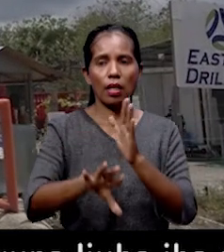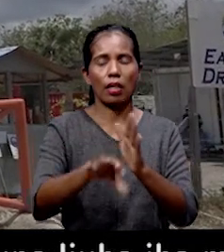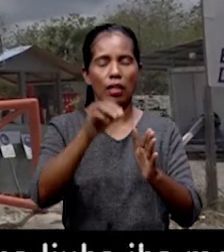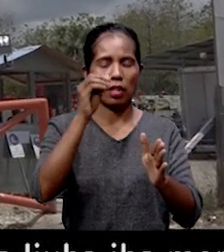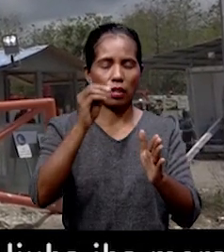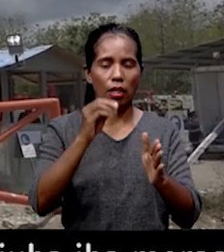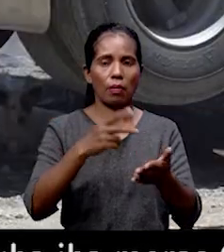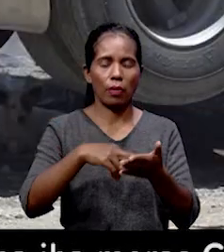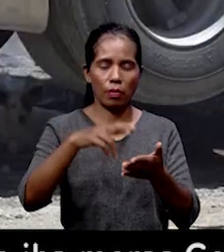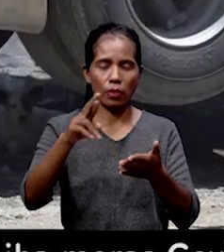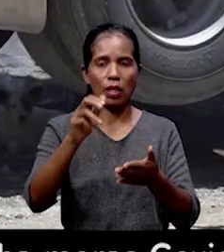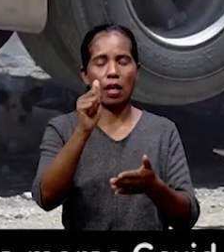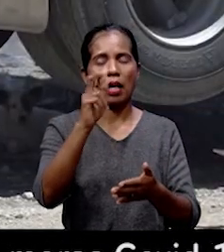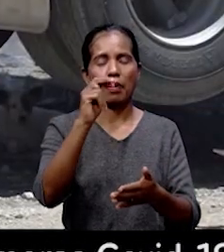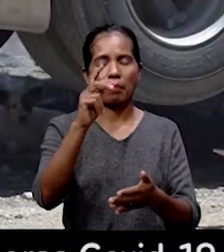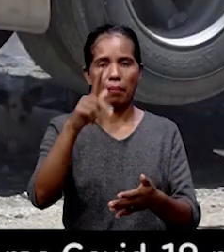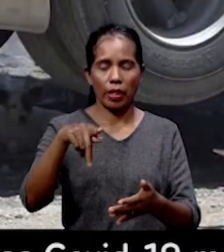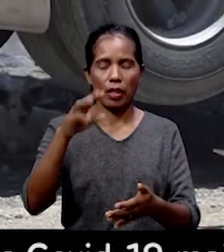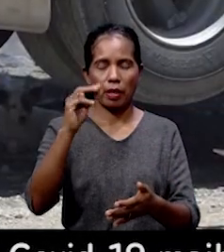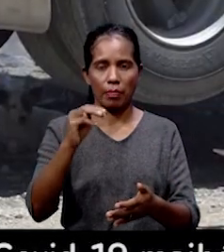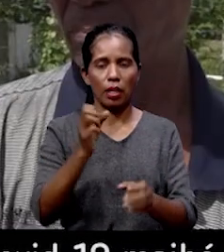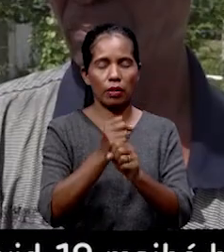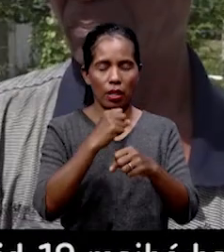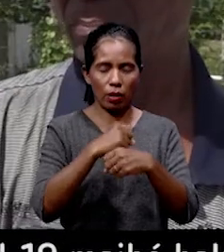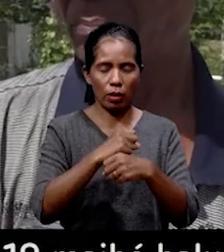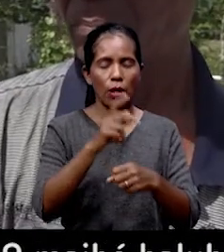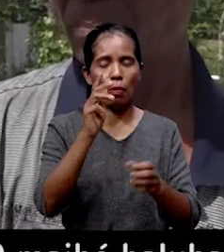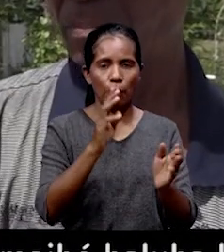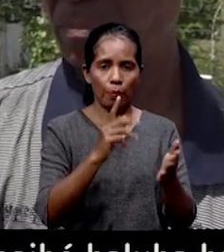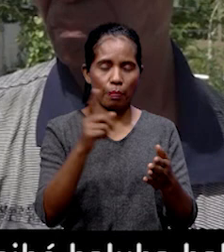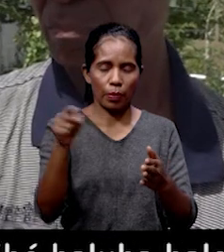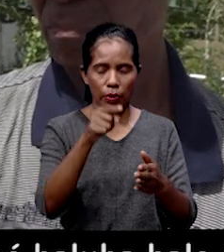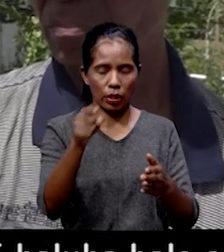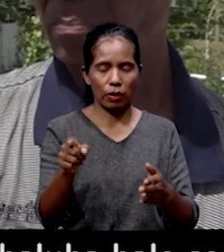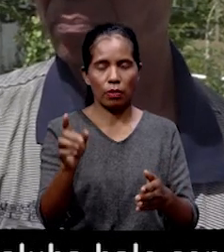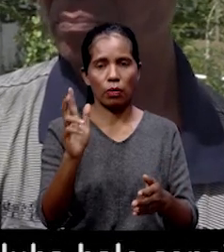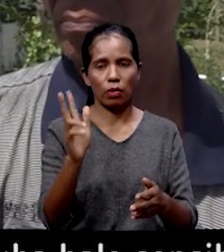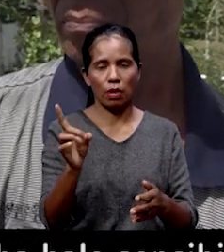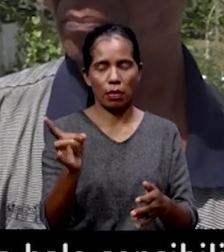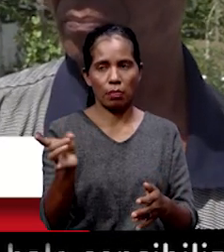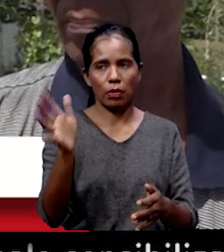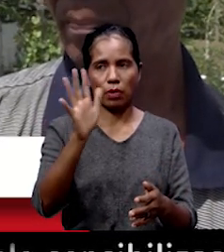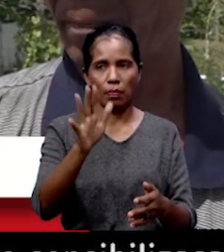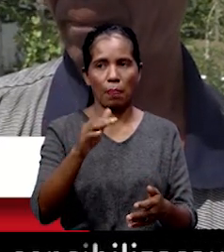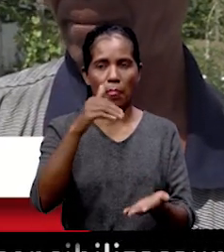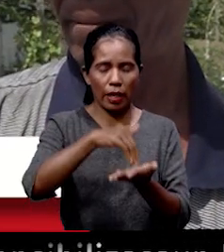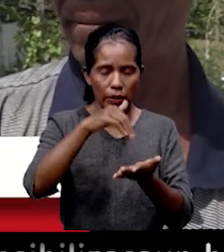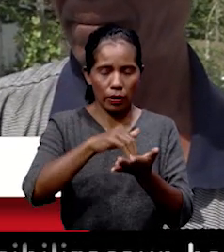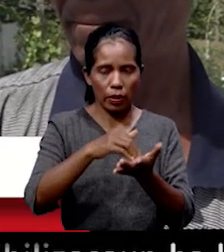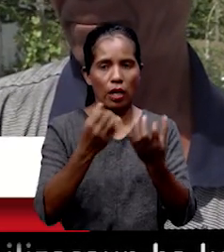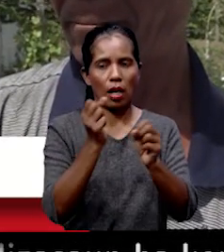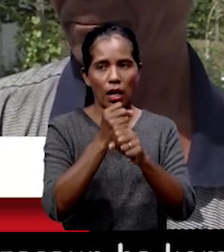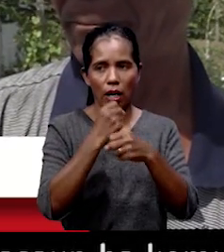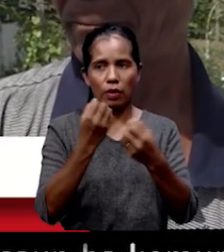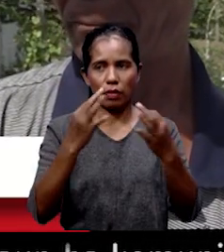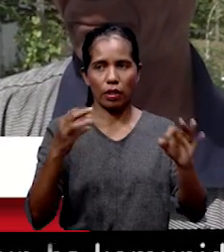ne preparação nebe sira halau atinge 1% walu nulu resin lima. Estudo ambiental halau tiona, preparação makas.